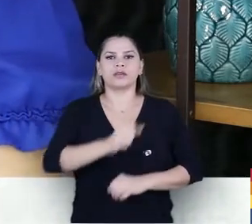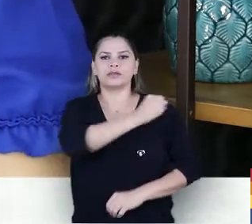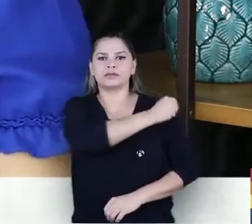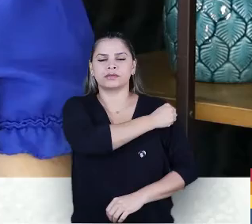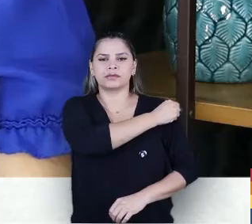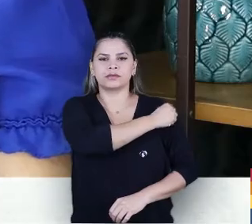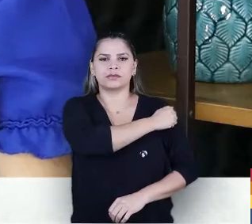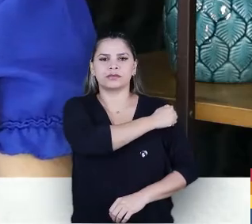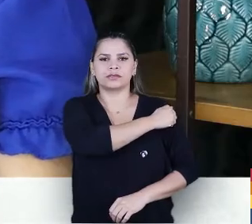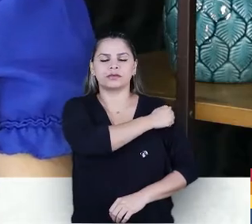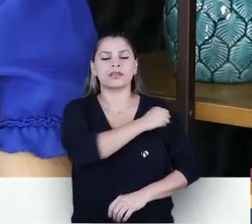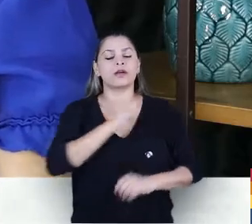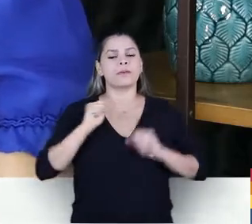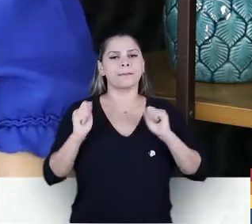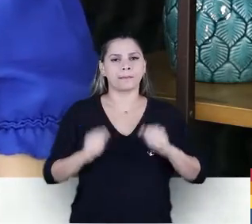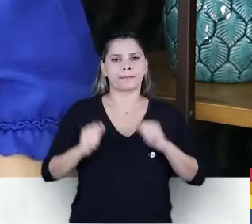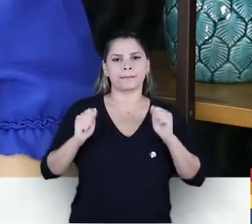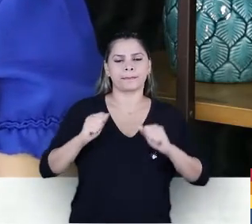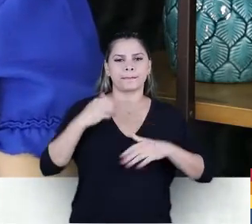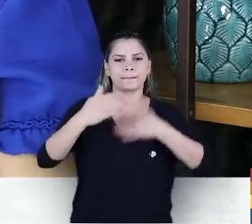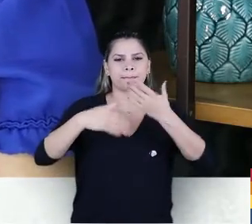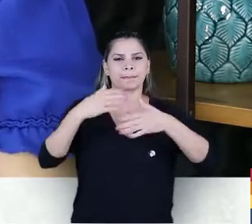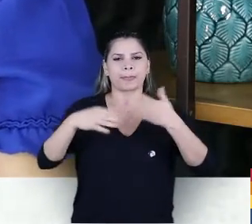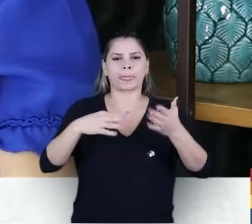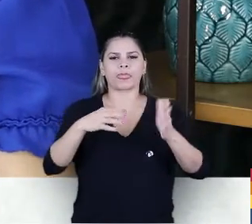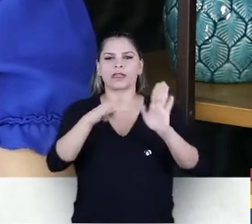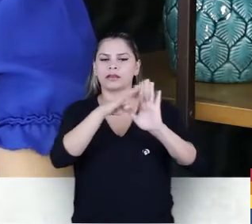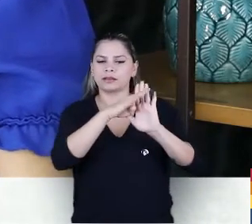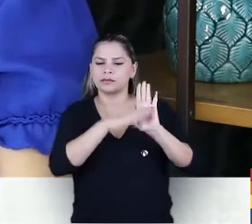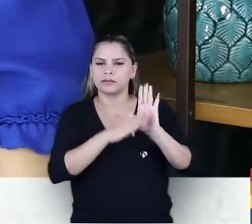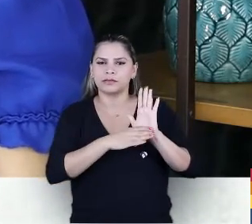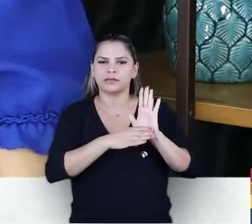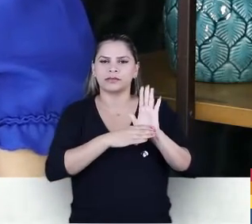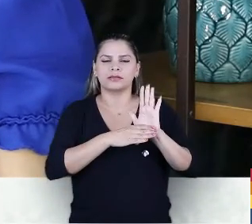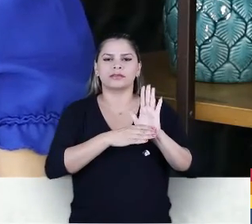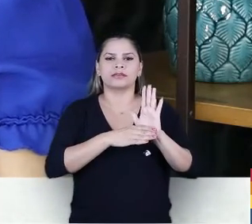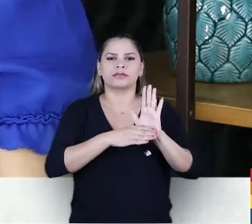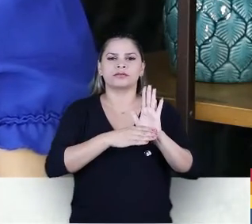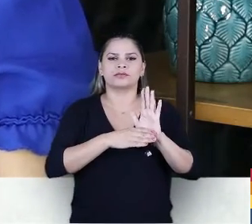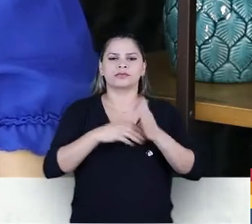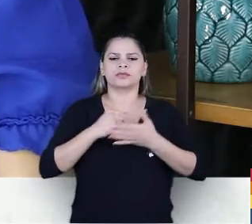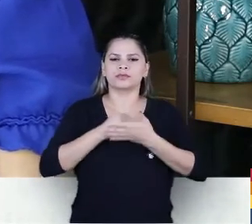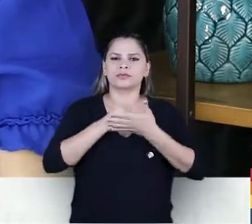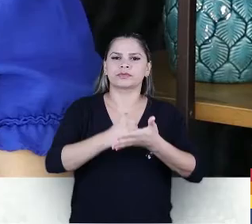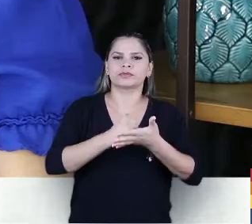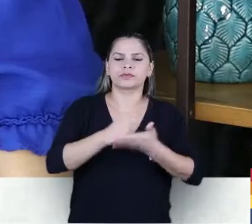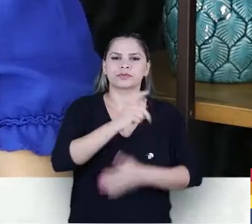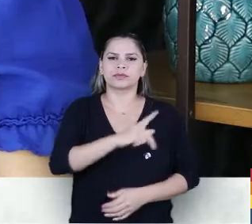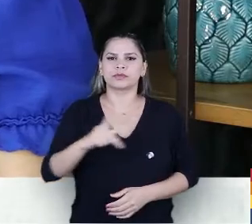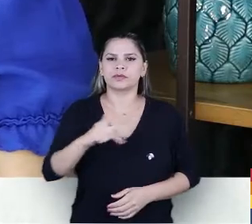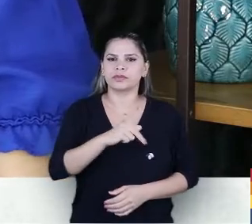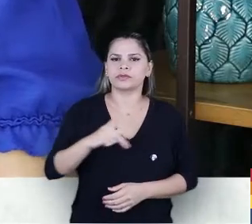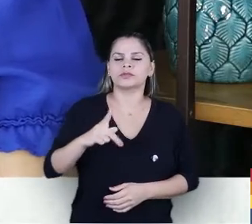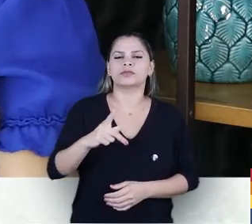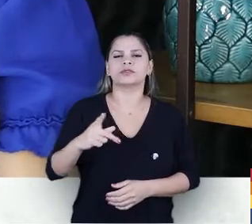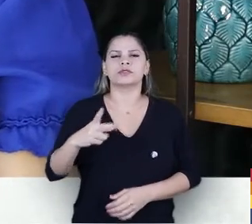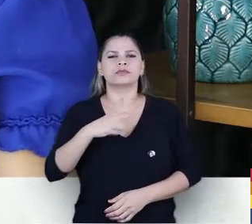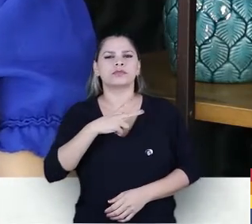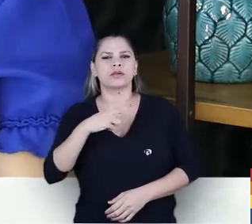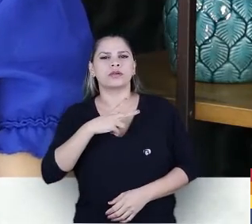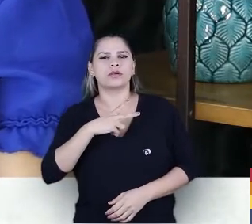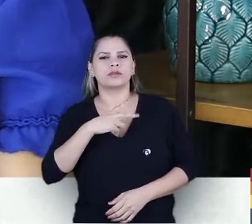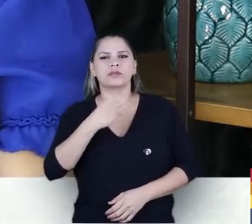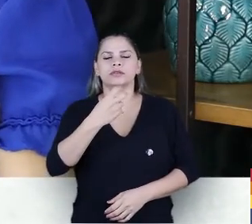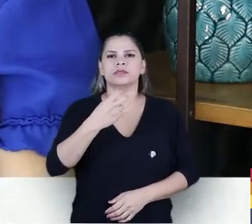por exemplo, arte, mas também pode estar fazendo um diálogo com os professores da área